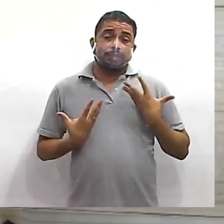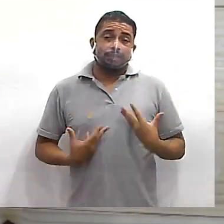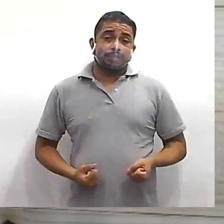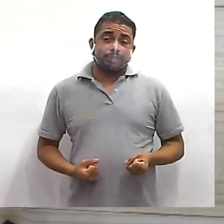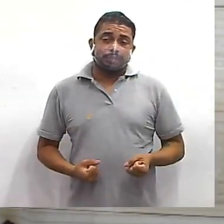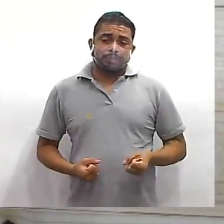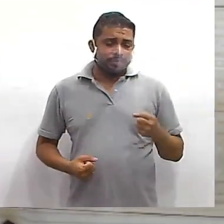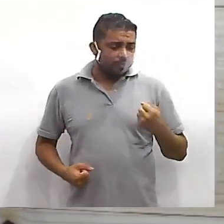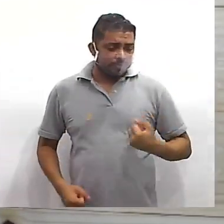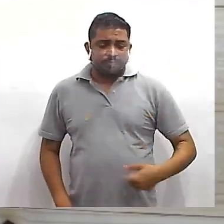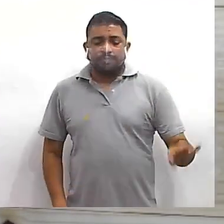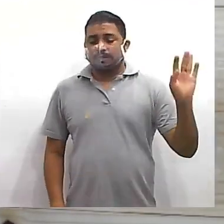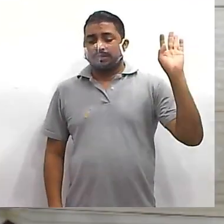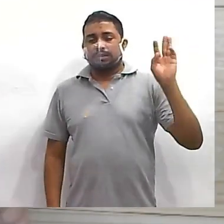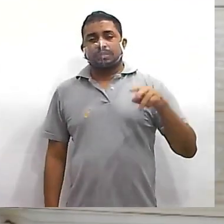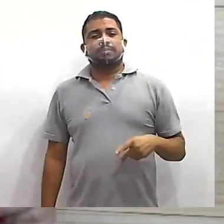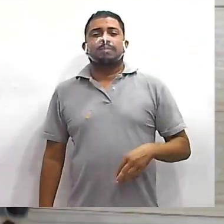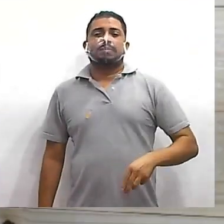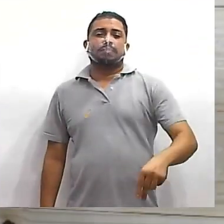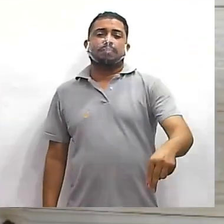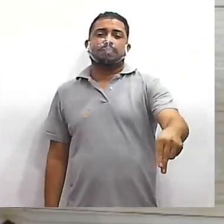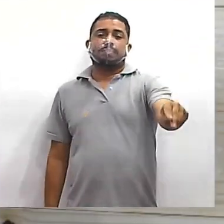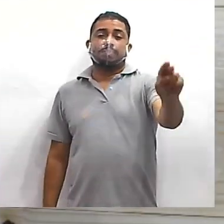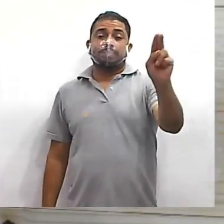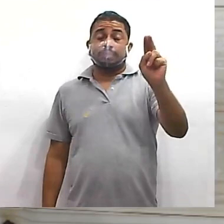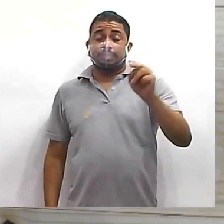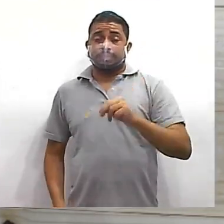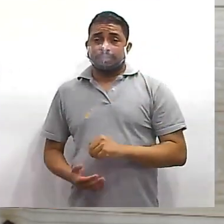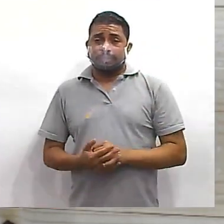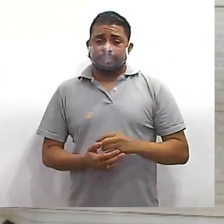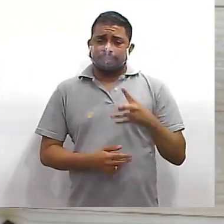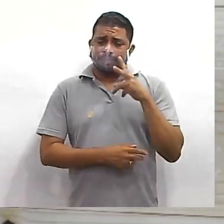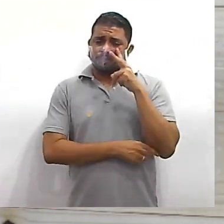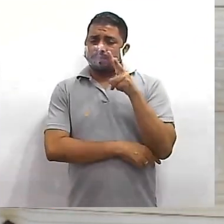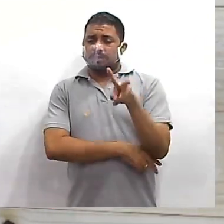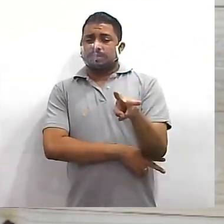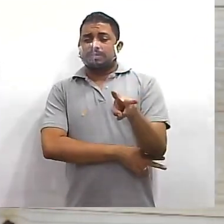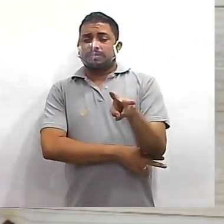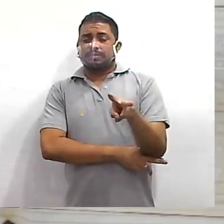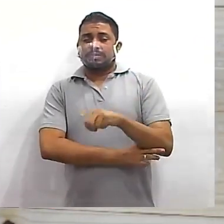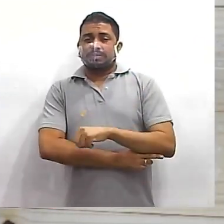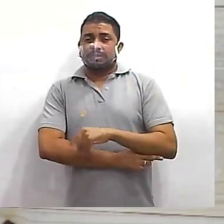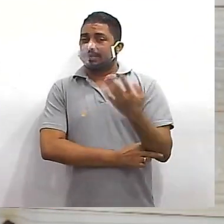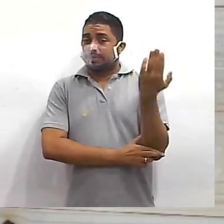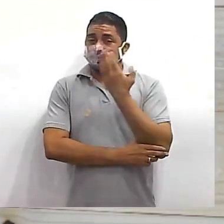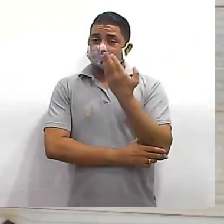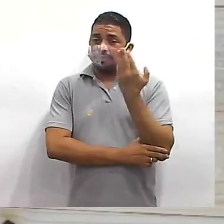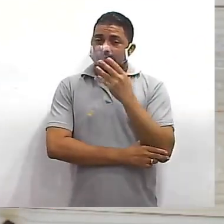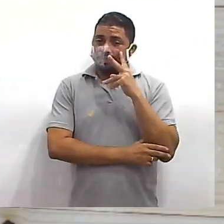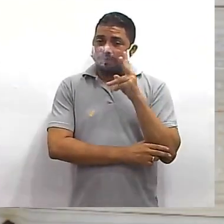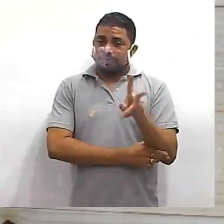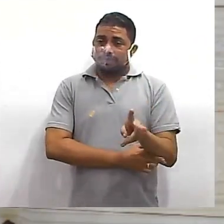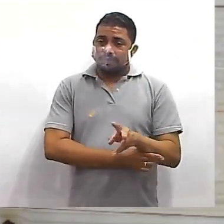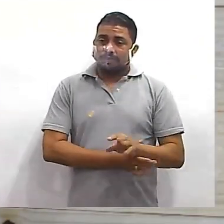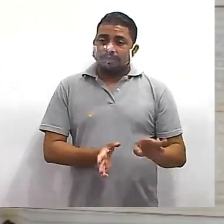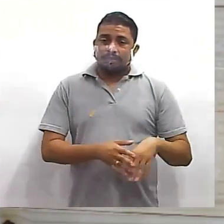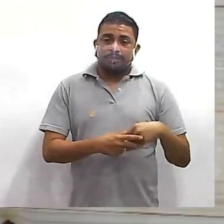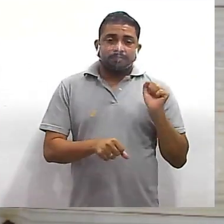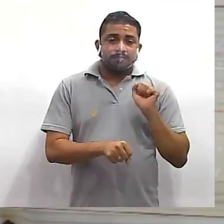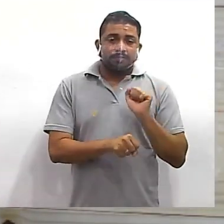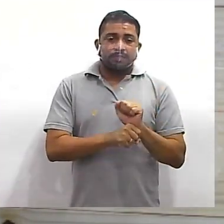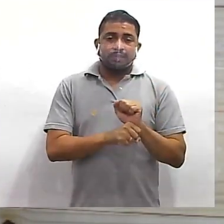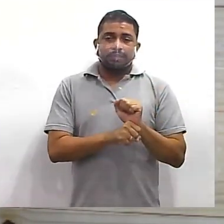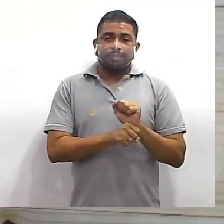e ela deixa o menino desembestado lá na frente. Ela está aqui só de olho no menino. O menino não viu que ela está olhando. De repente ele